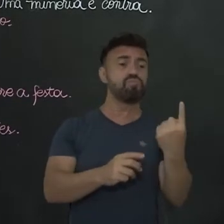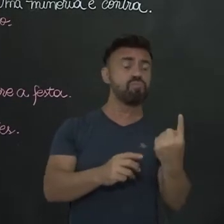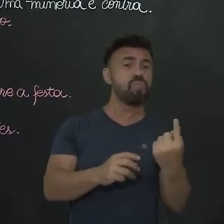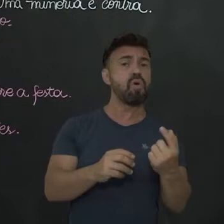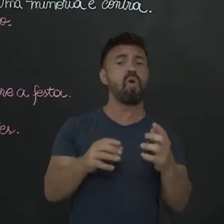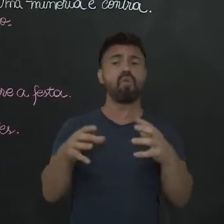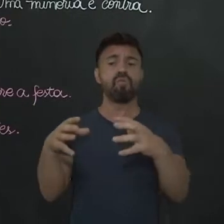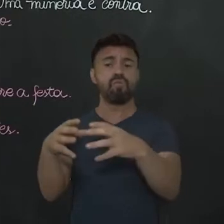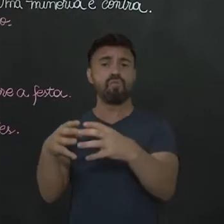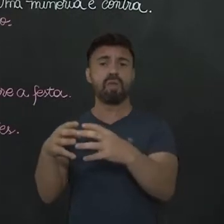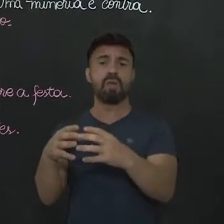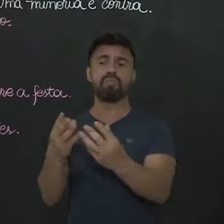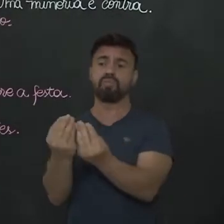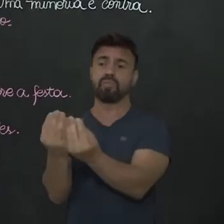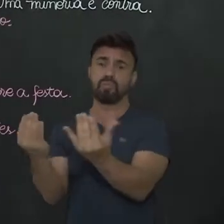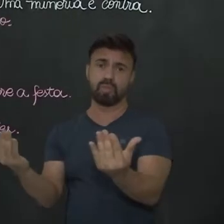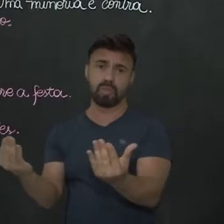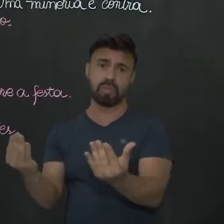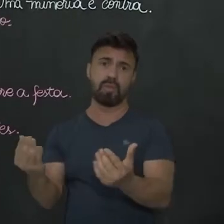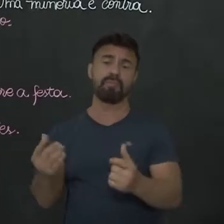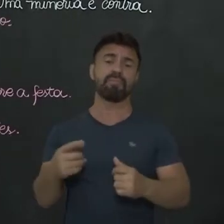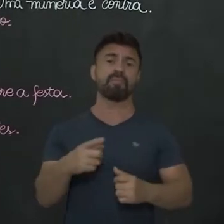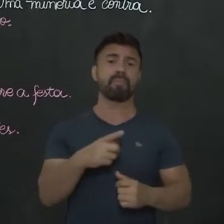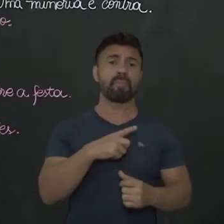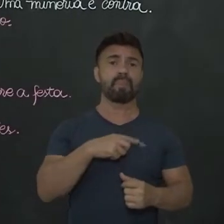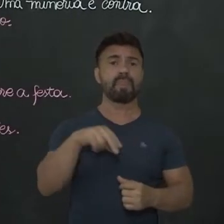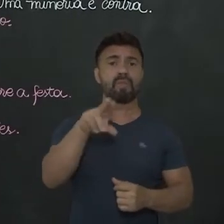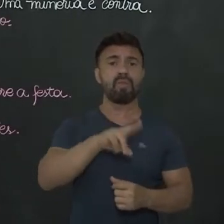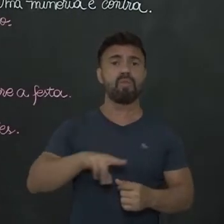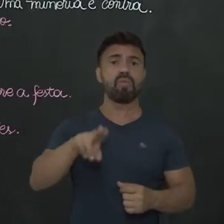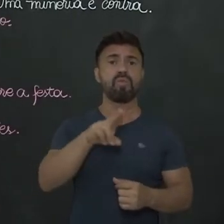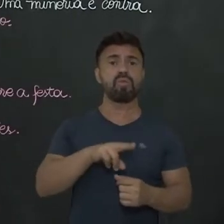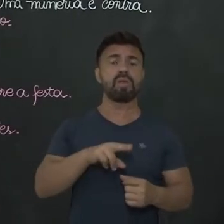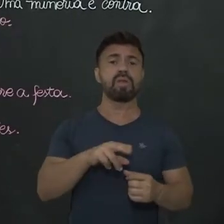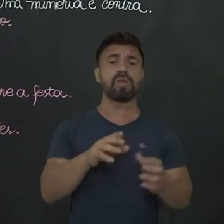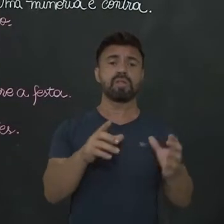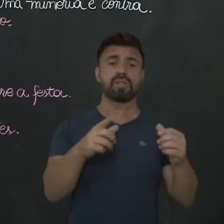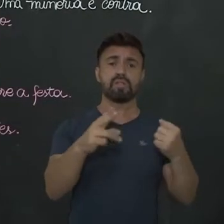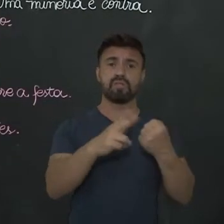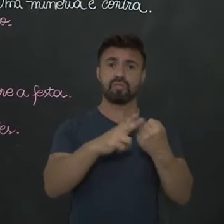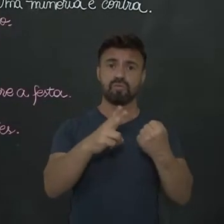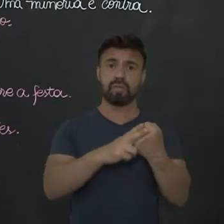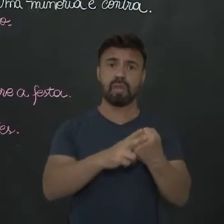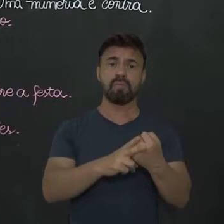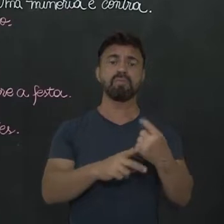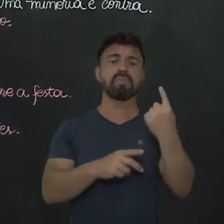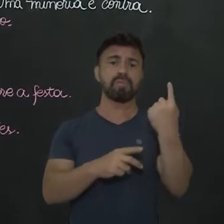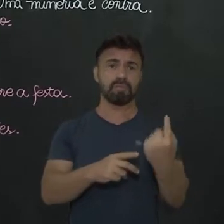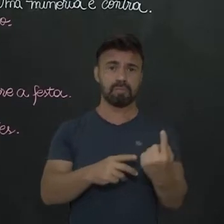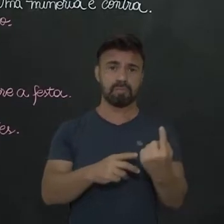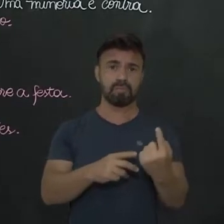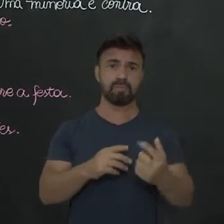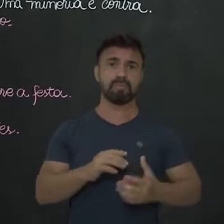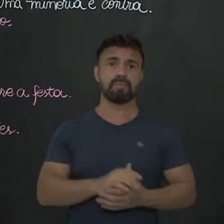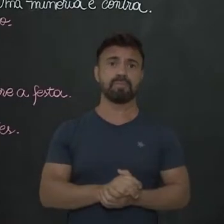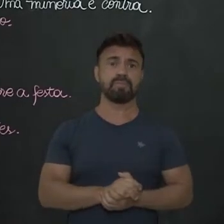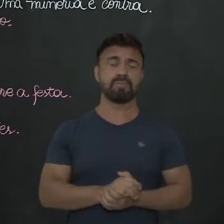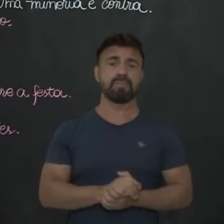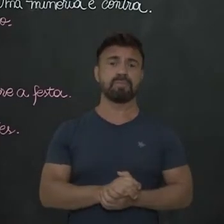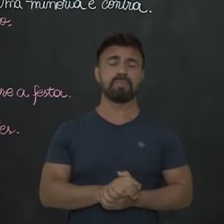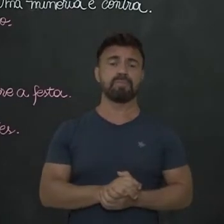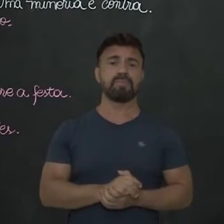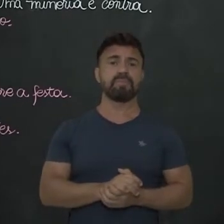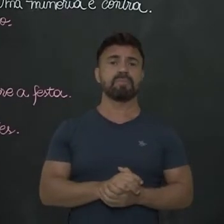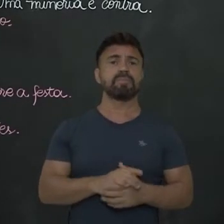plural, embora a preferência seja pelo uso do verbo no singular. Os gramáticos mais tradicionais recomendam isso.